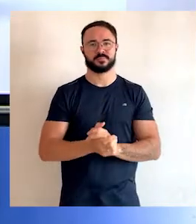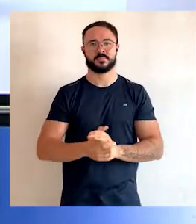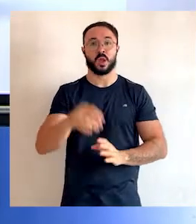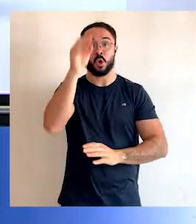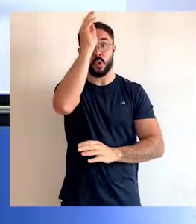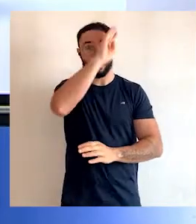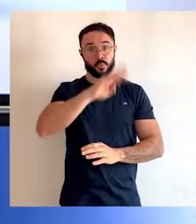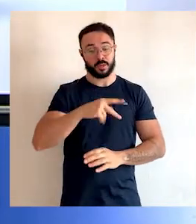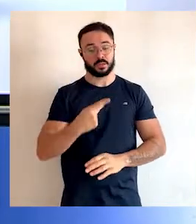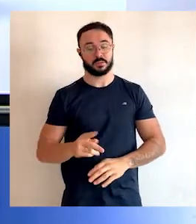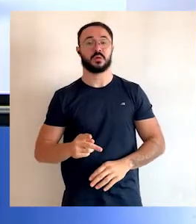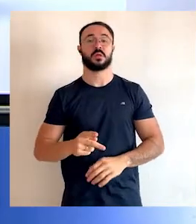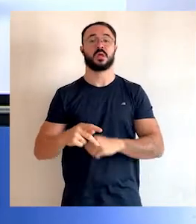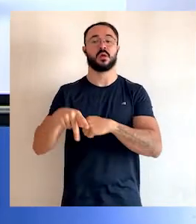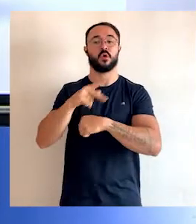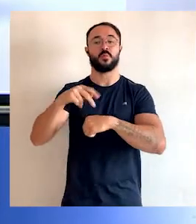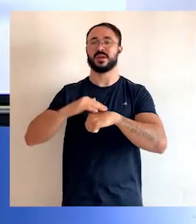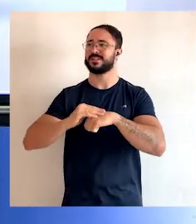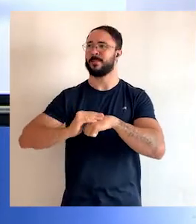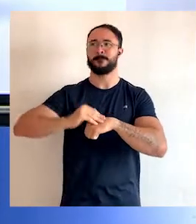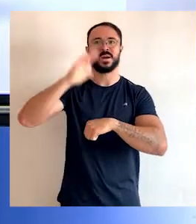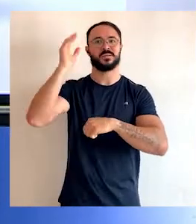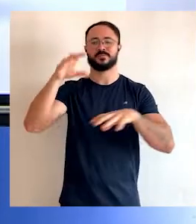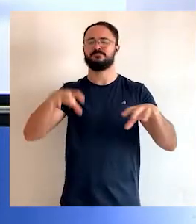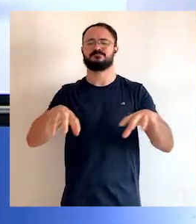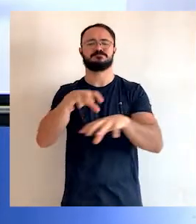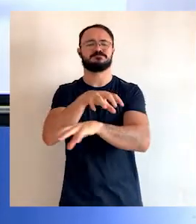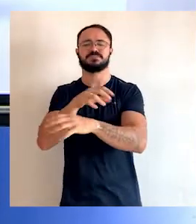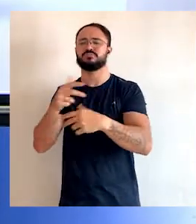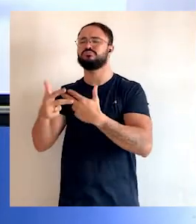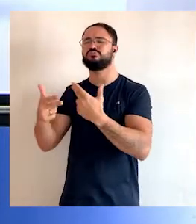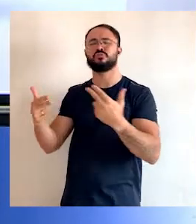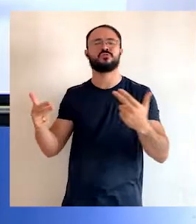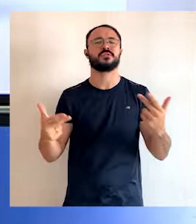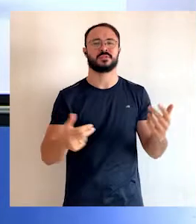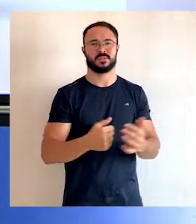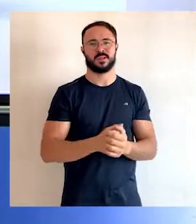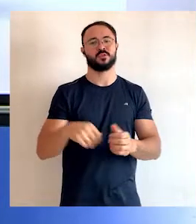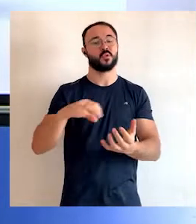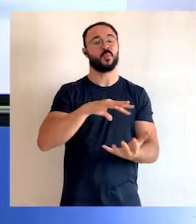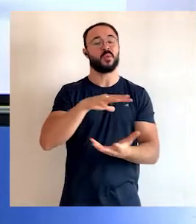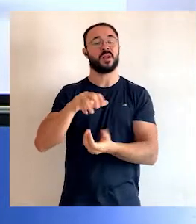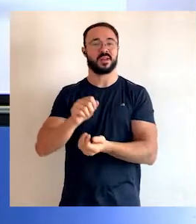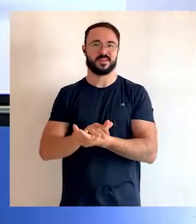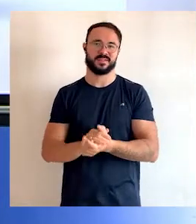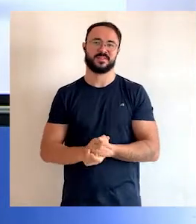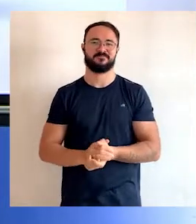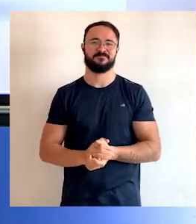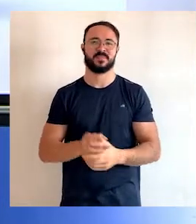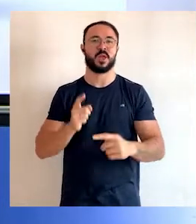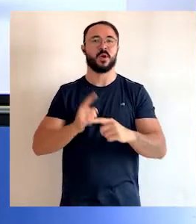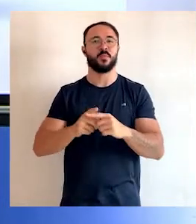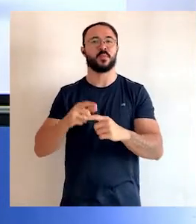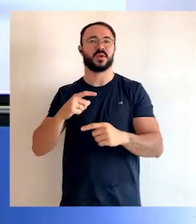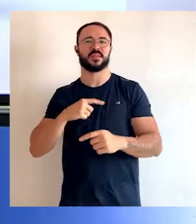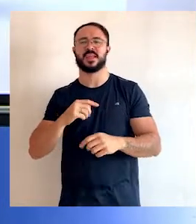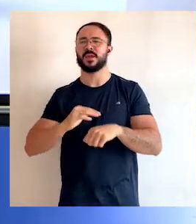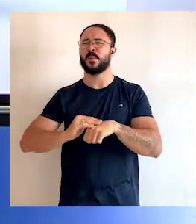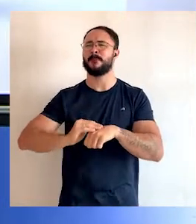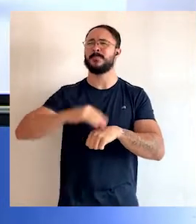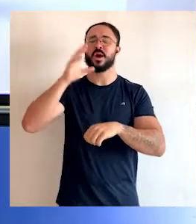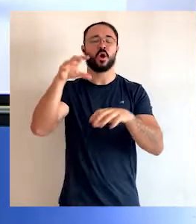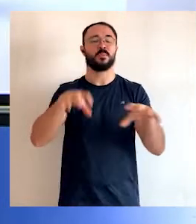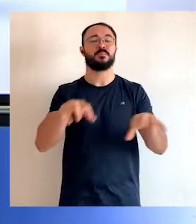Brasil é o país com o maior número de biodiversidade do planeta, também muito relacionado por possuirmos o maior bioma, que é a floresta